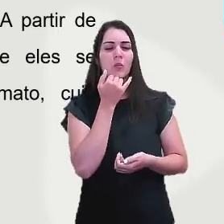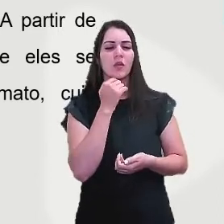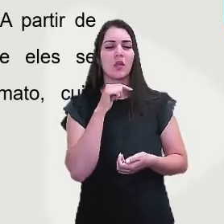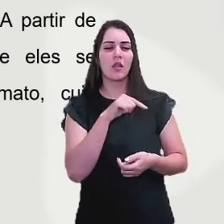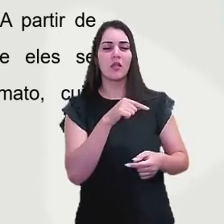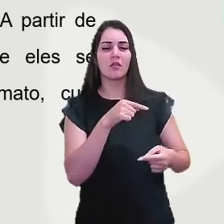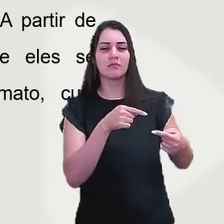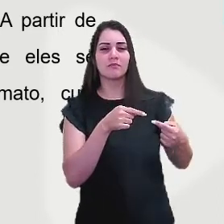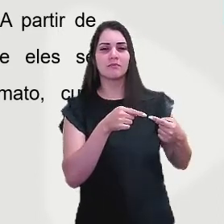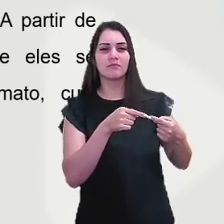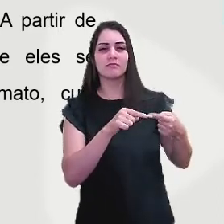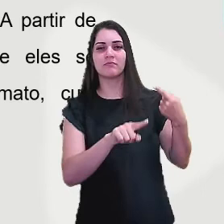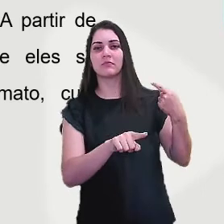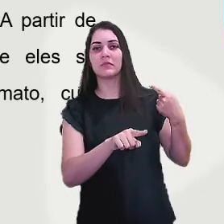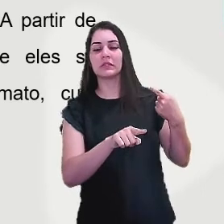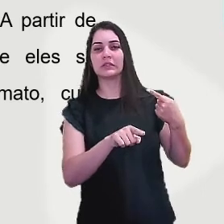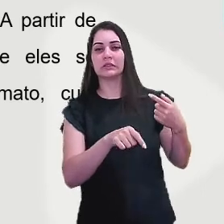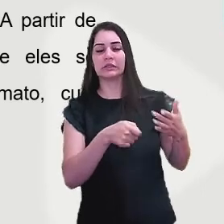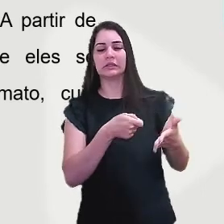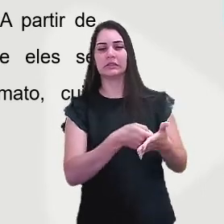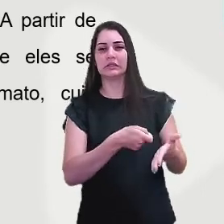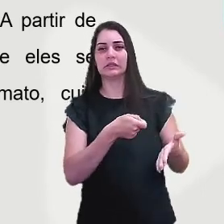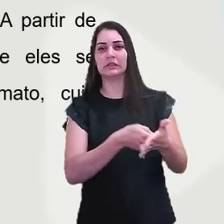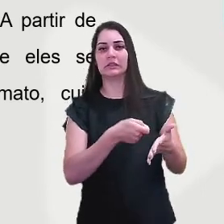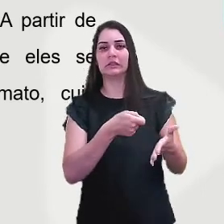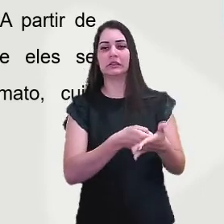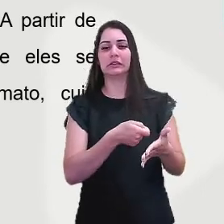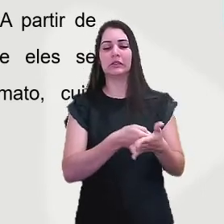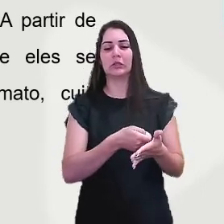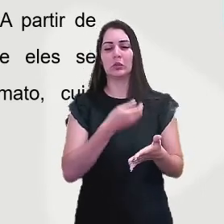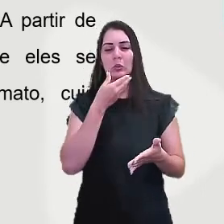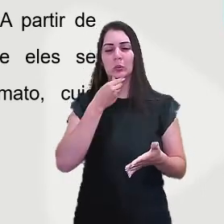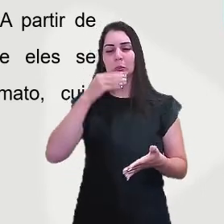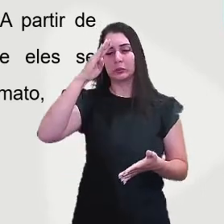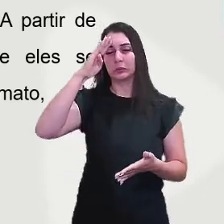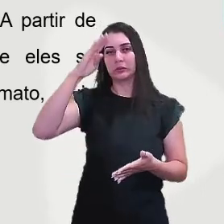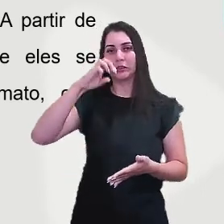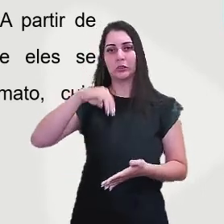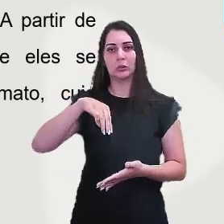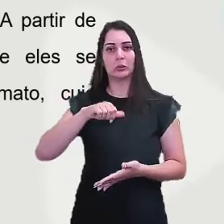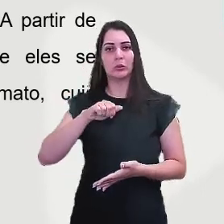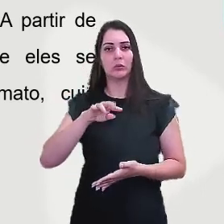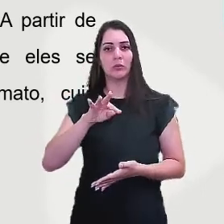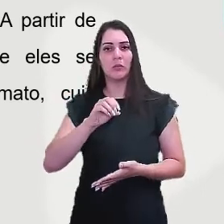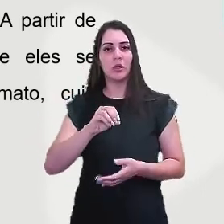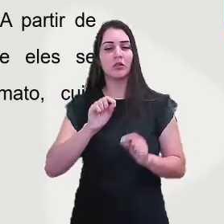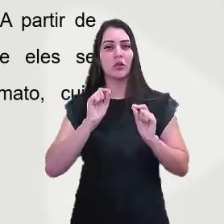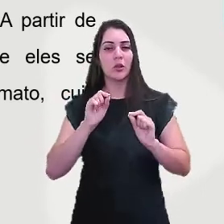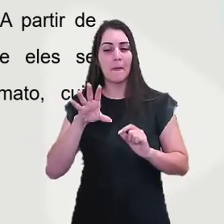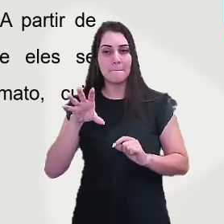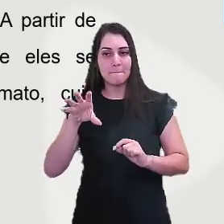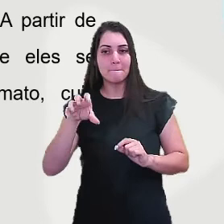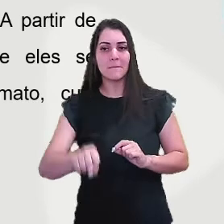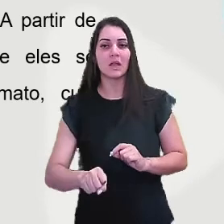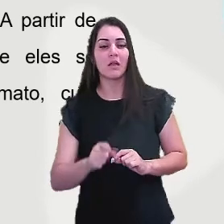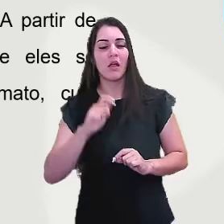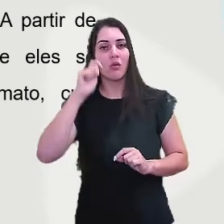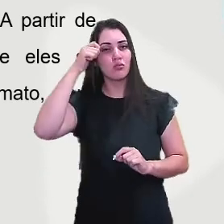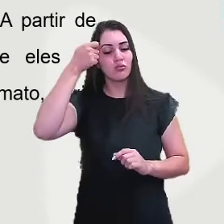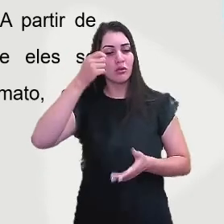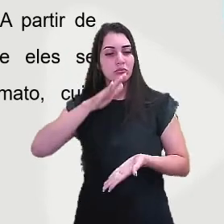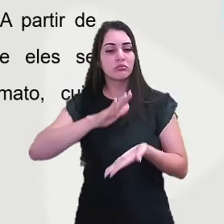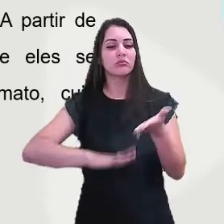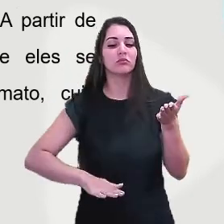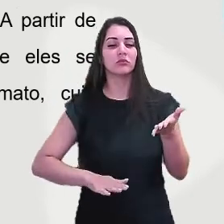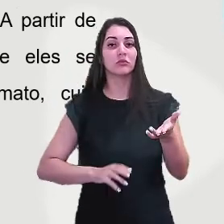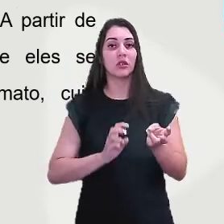defendessem das brutas perseguições dos capitães do mato, cuja atribuição era capturar quem havia fugido. Então, a